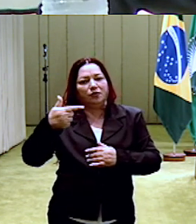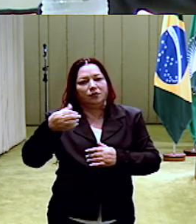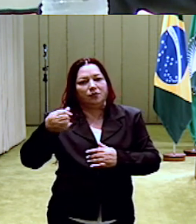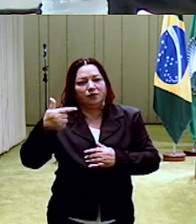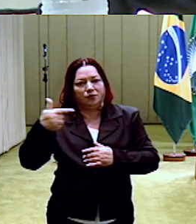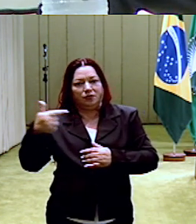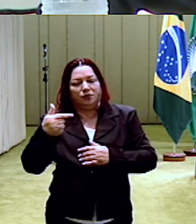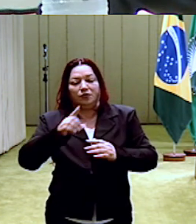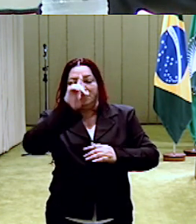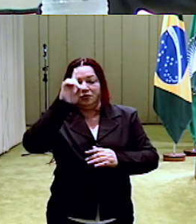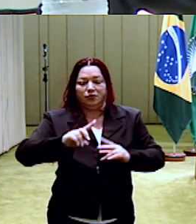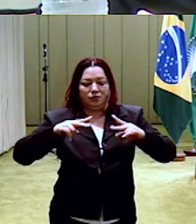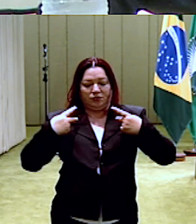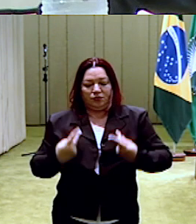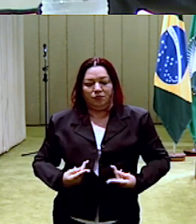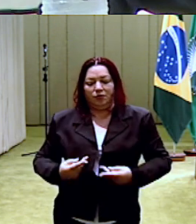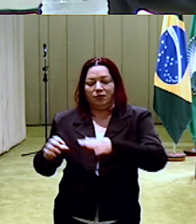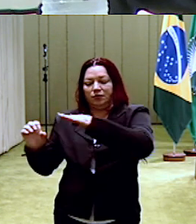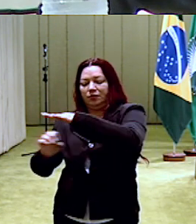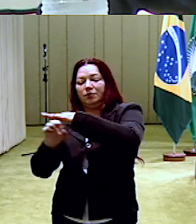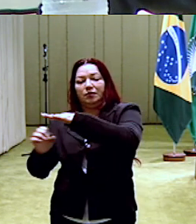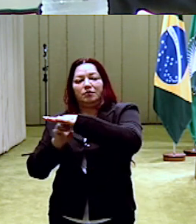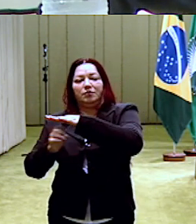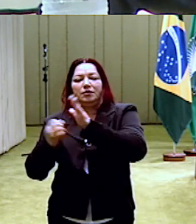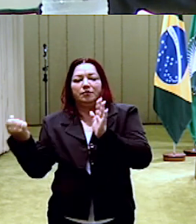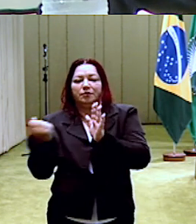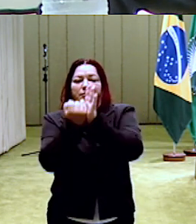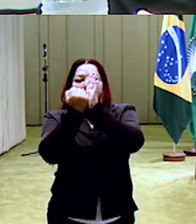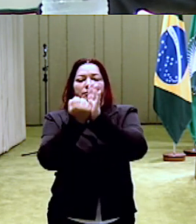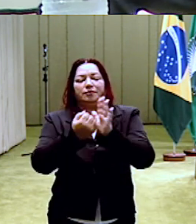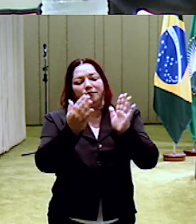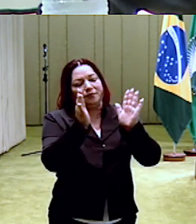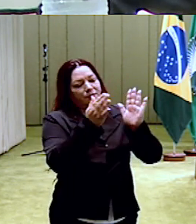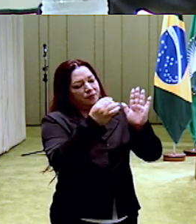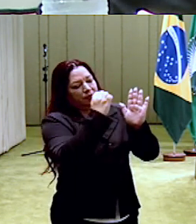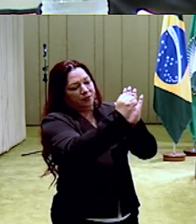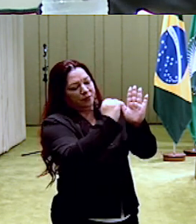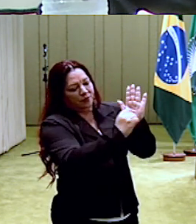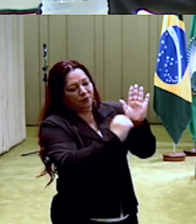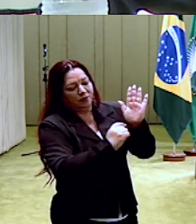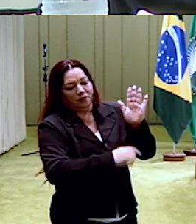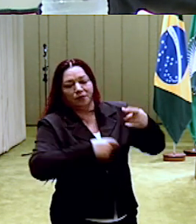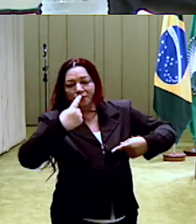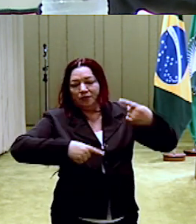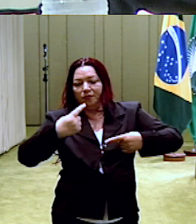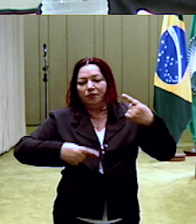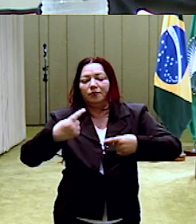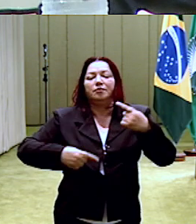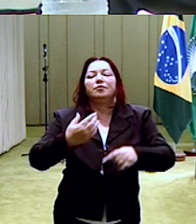marco nacional sobre direitos humanos e empresas, e estabelece diretrizes para a promoção de políticas públicas no